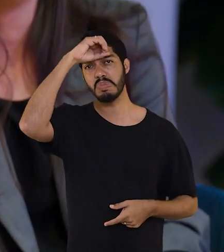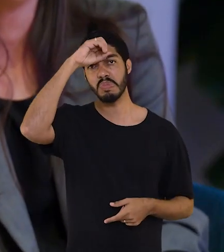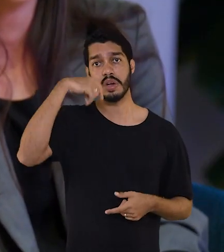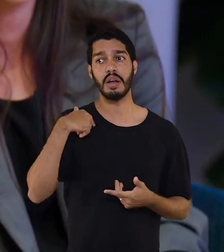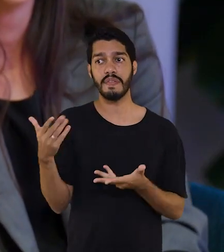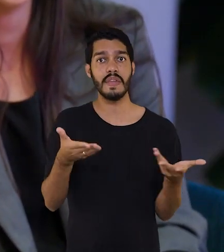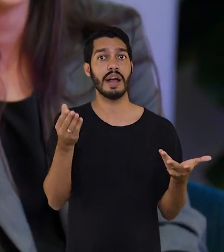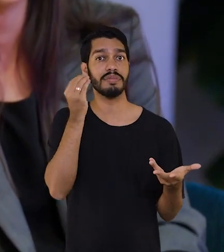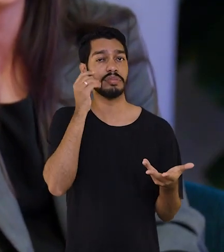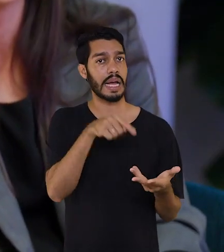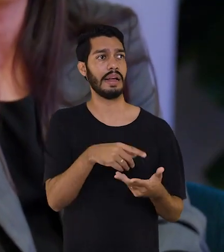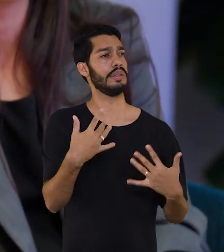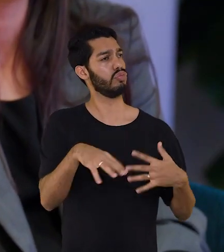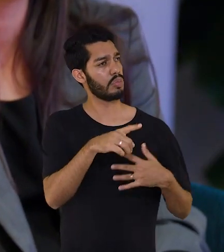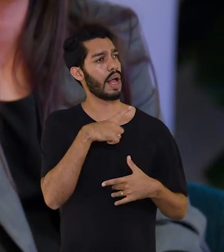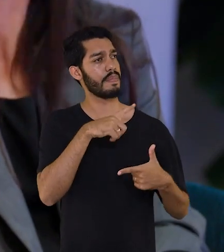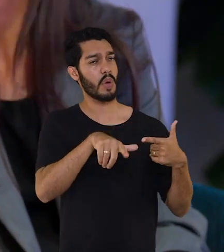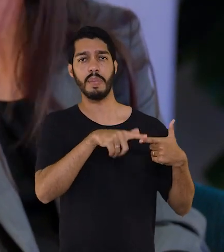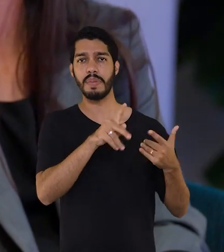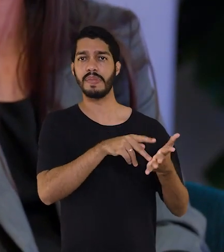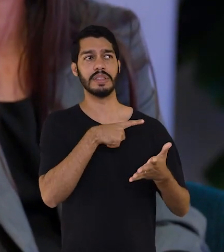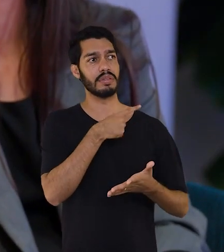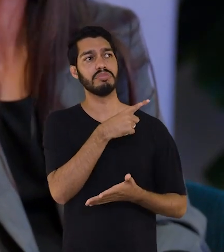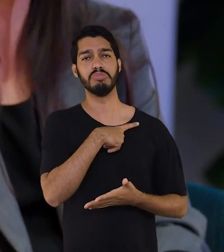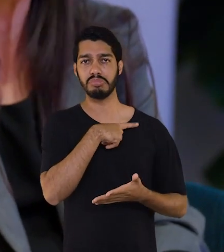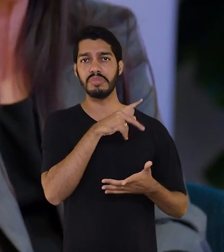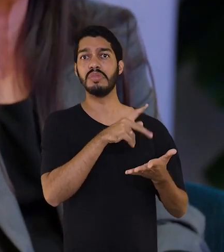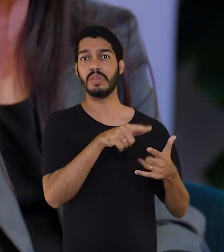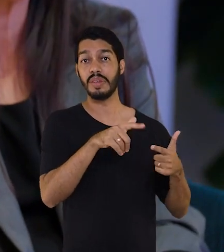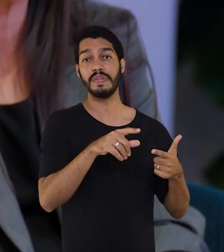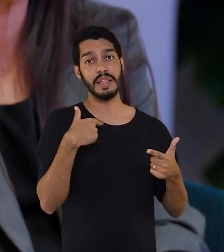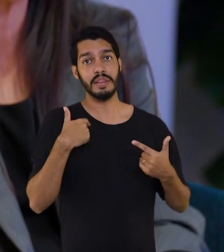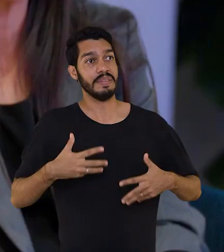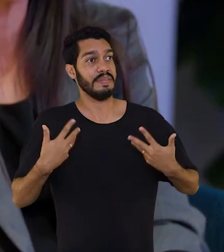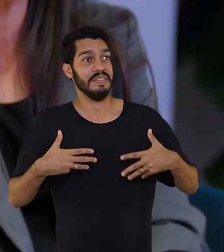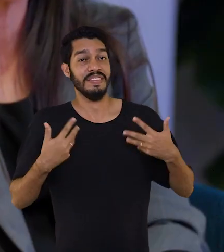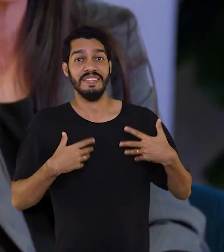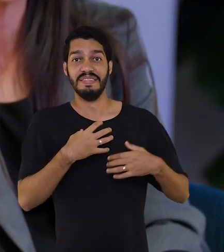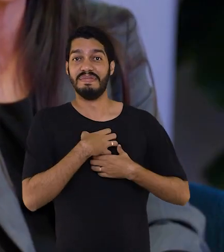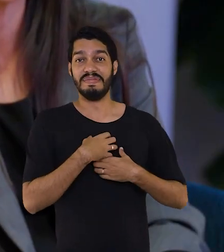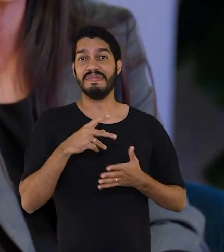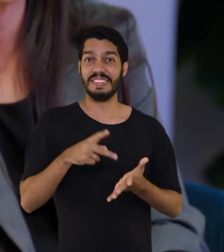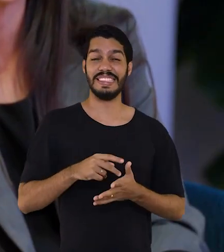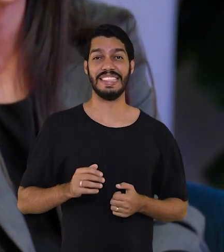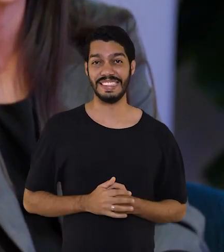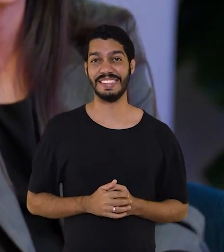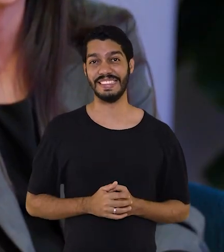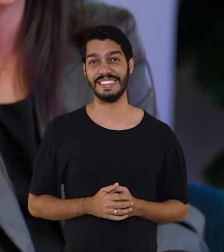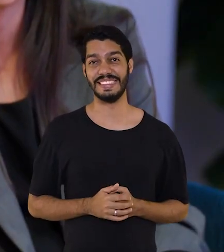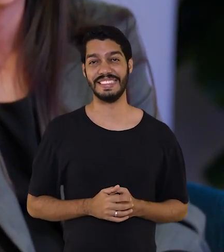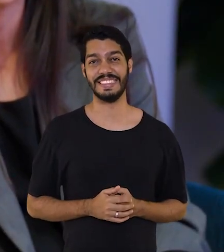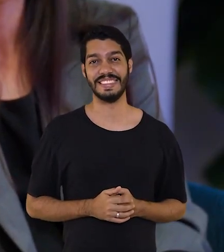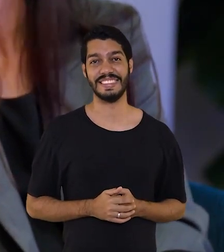indústrias que eu nunca tinha ouvido falar. E aí você olha e fala, caraca, realmente, isso é um BO enorme, assim. Então, é muito empolgante, assim, muito empolgante